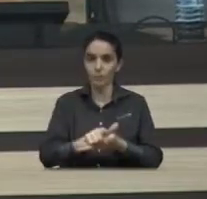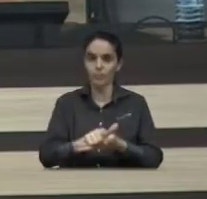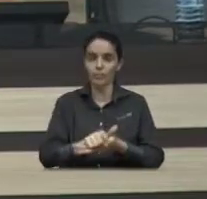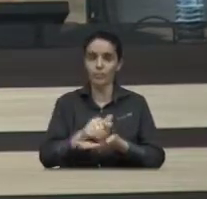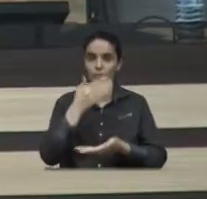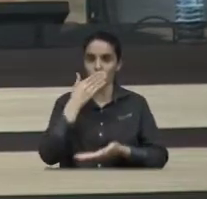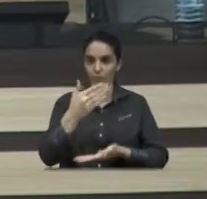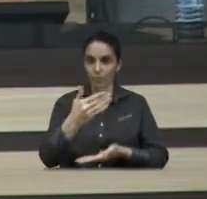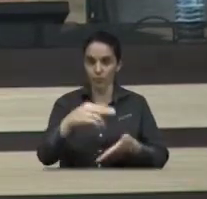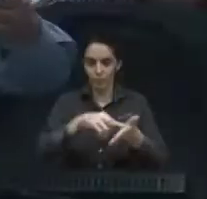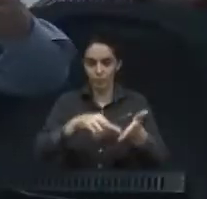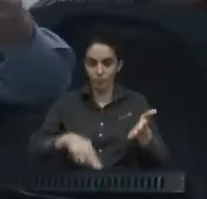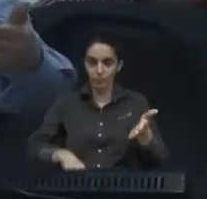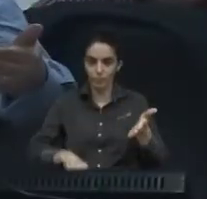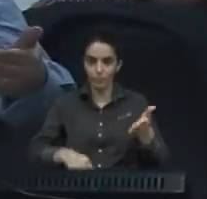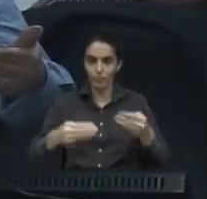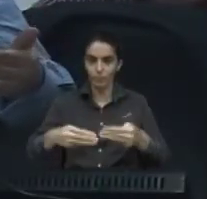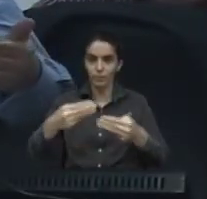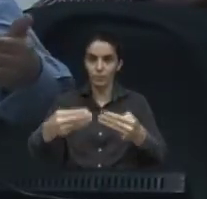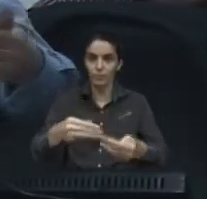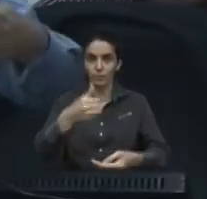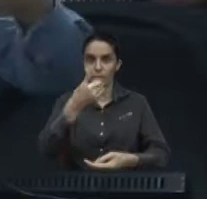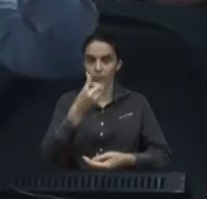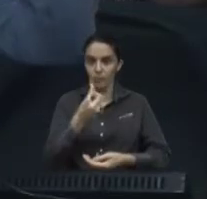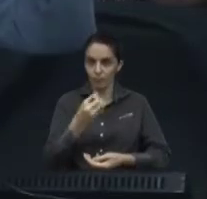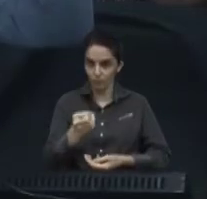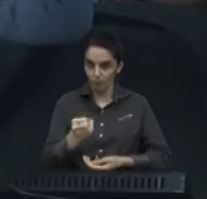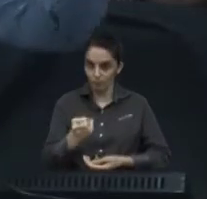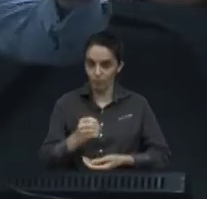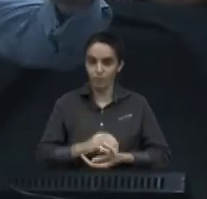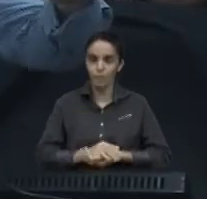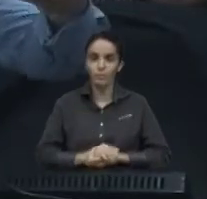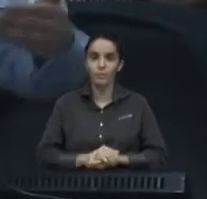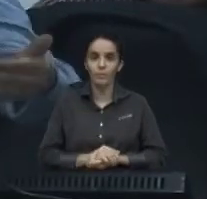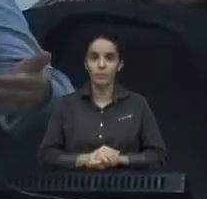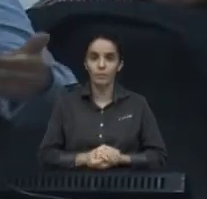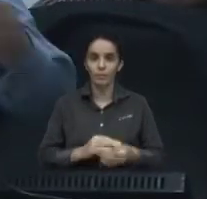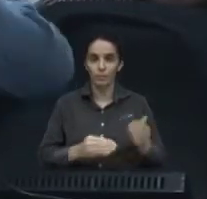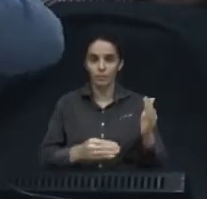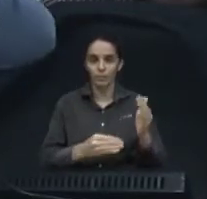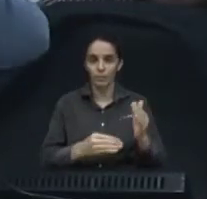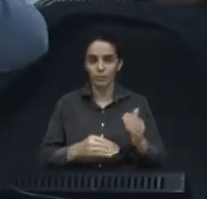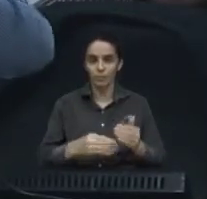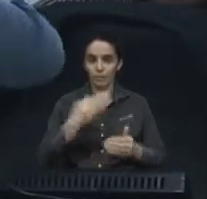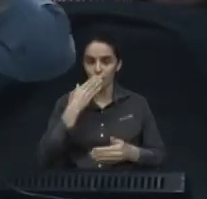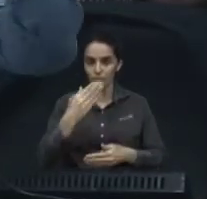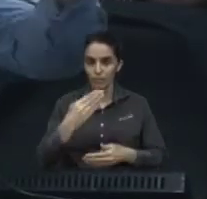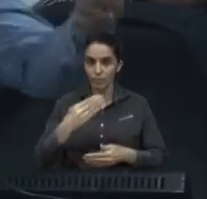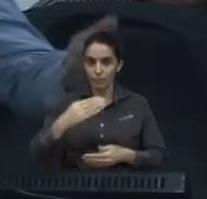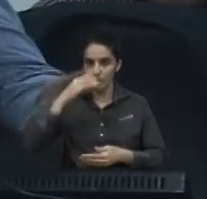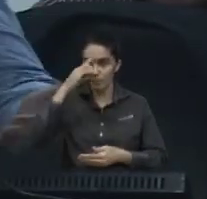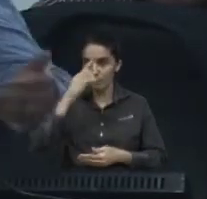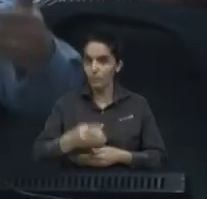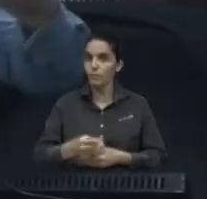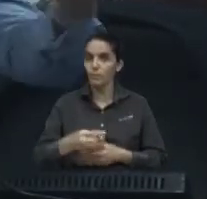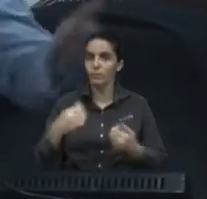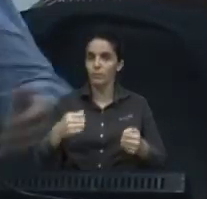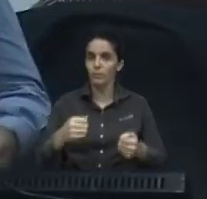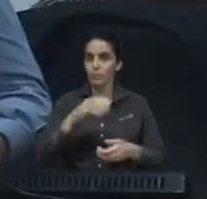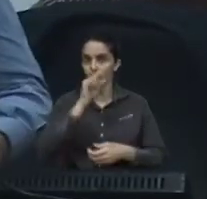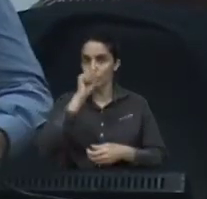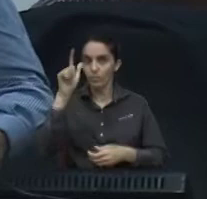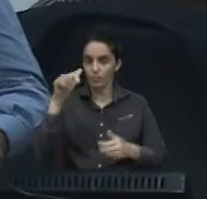pelo menos, ler a moção 168 e passar ela para a ordem do dia, porque Limeira precisa mandar